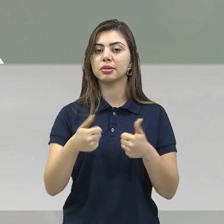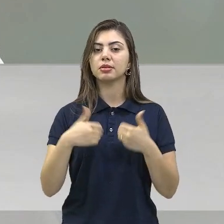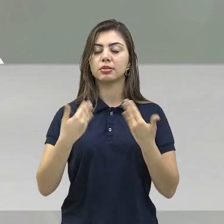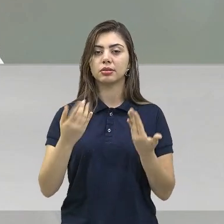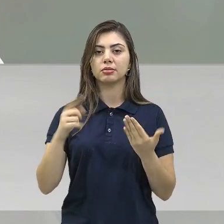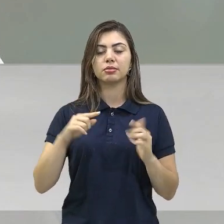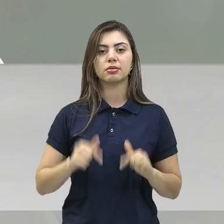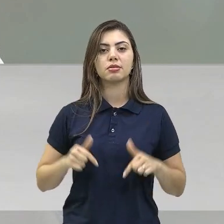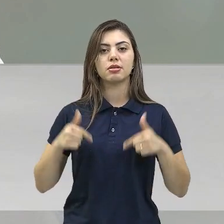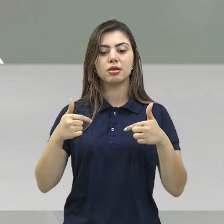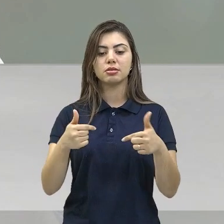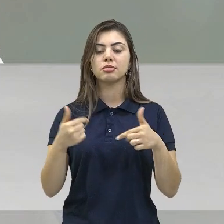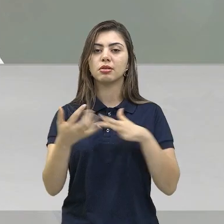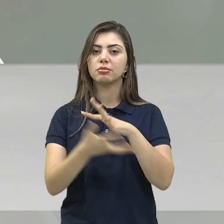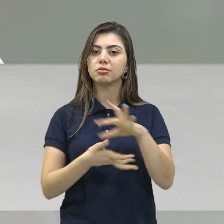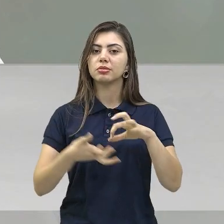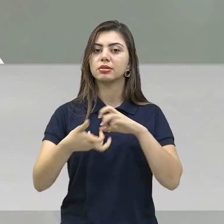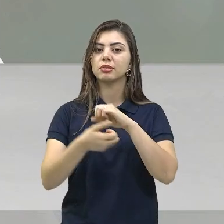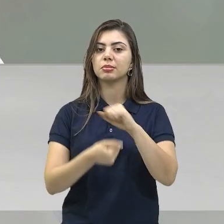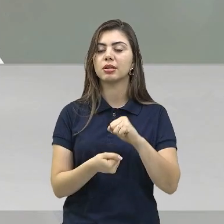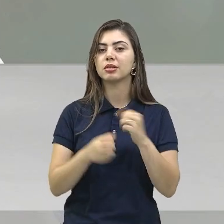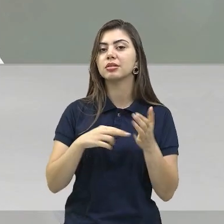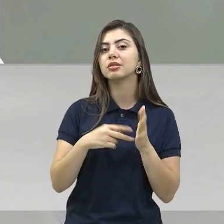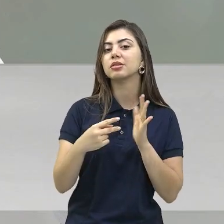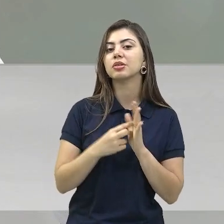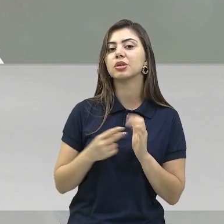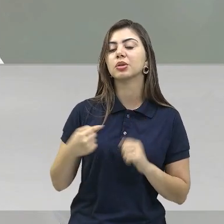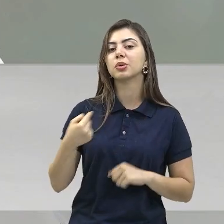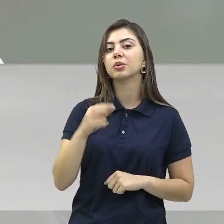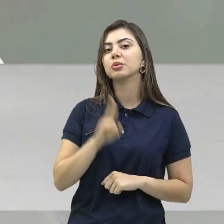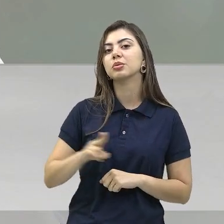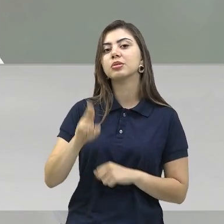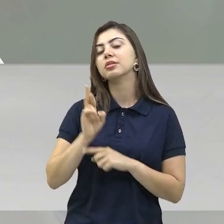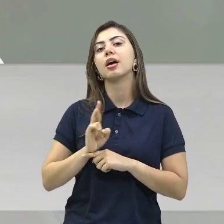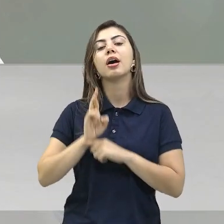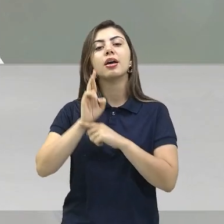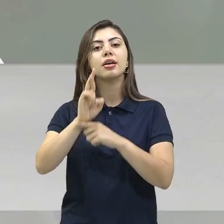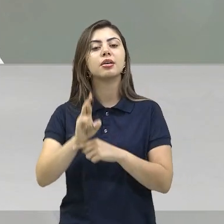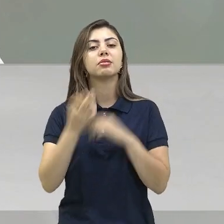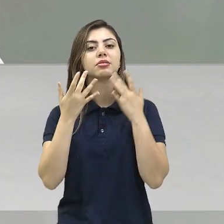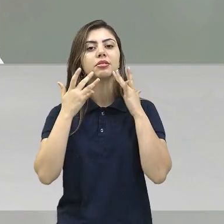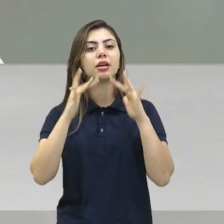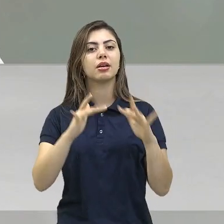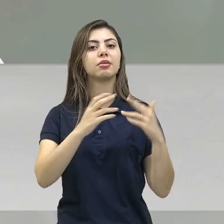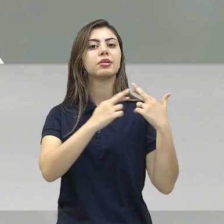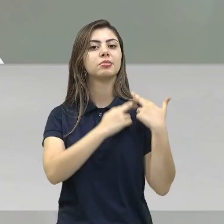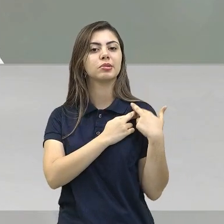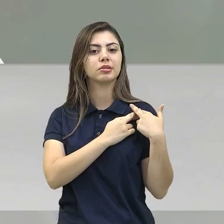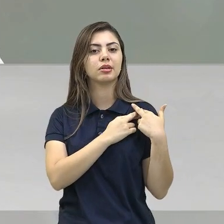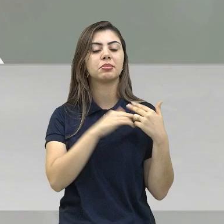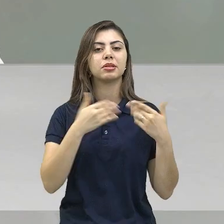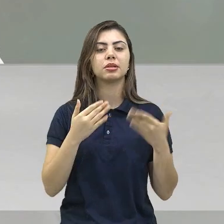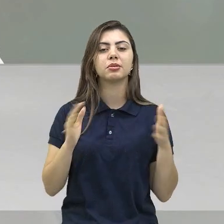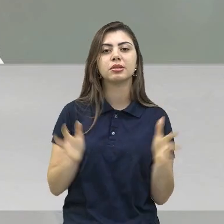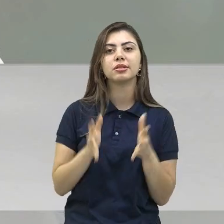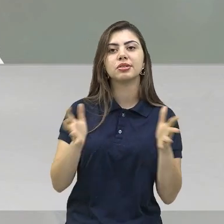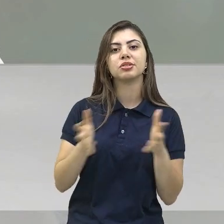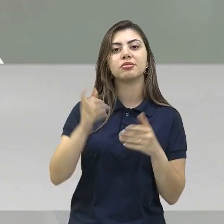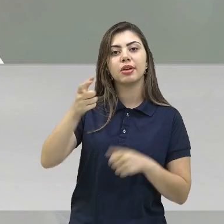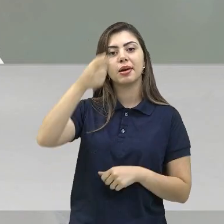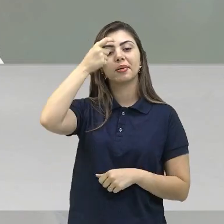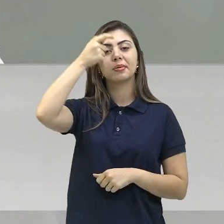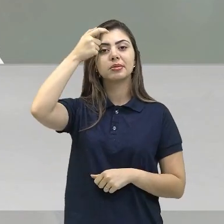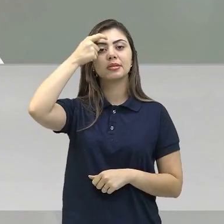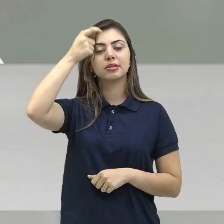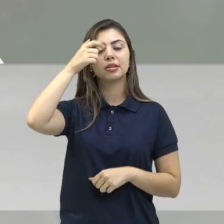práticas sustentáveis significa utilizar os recursos naturais de forma responsável, promover a eficiência energética e